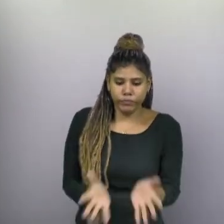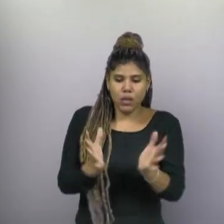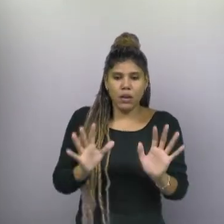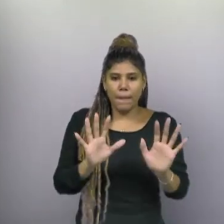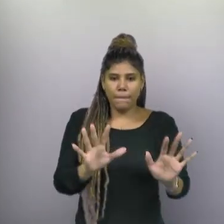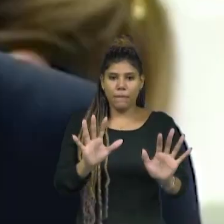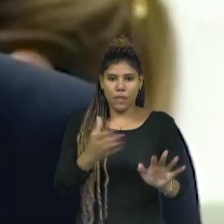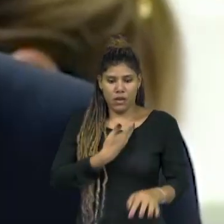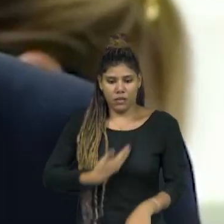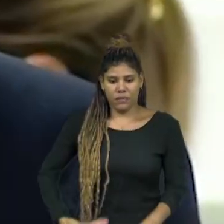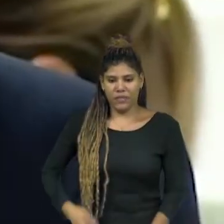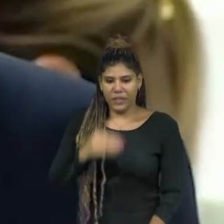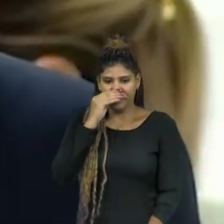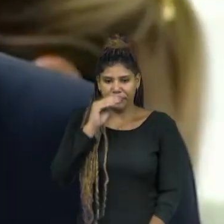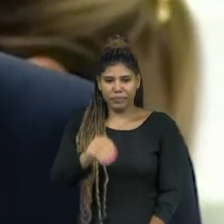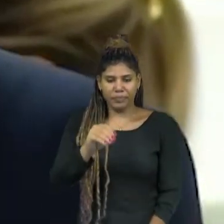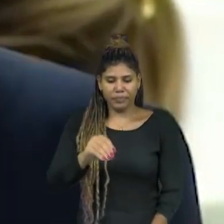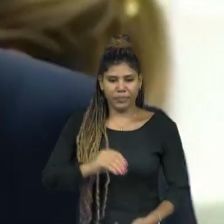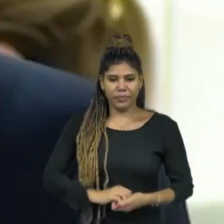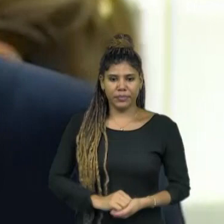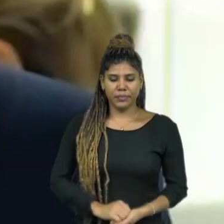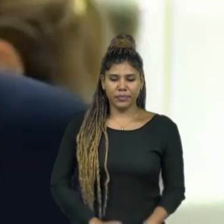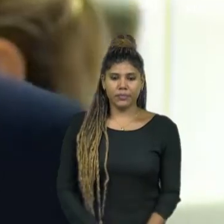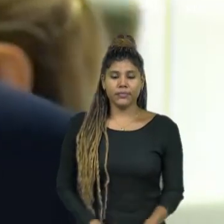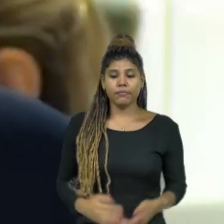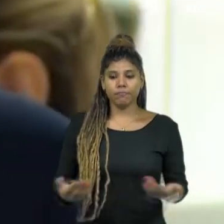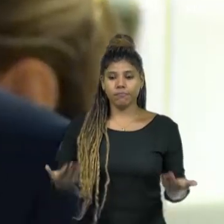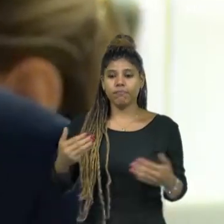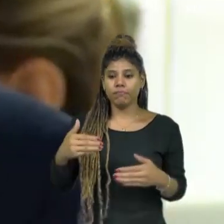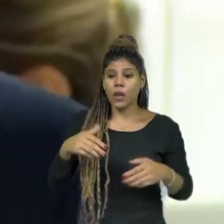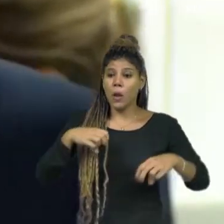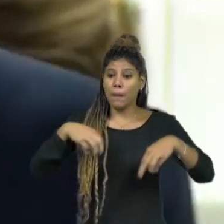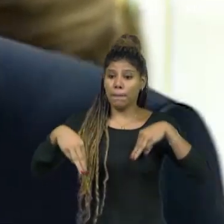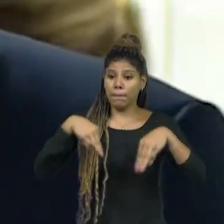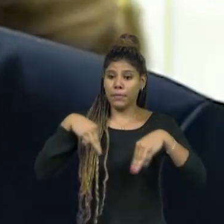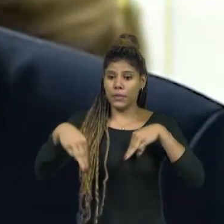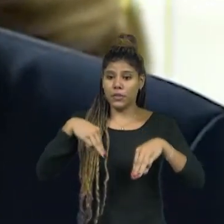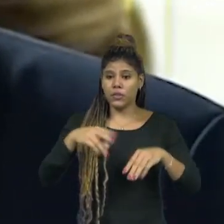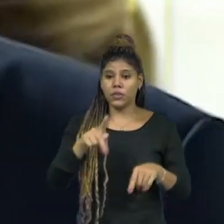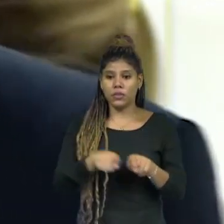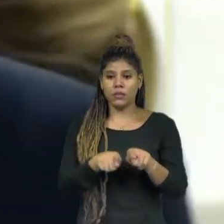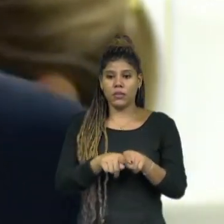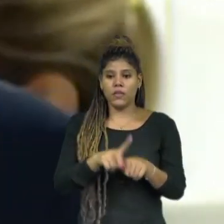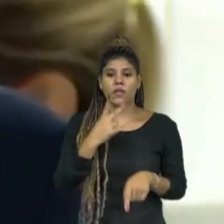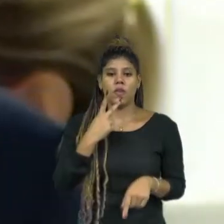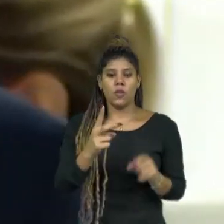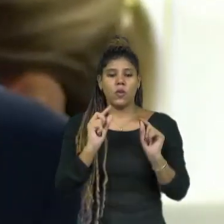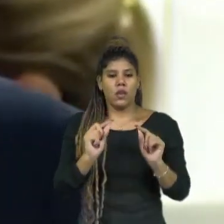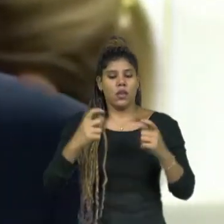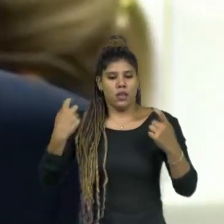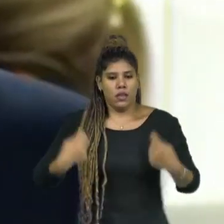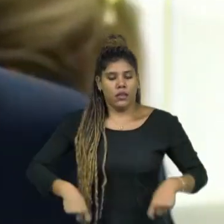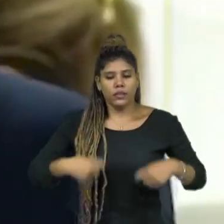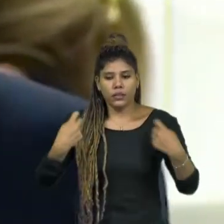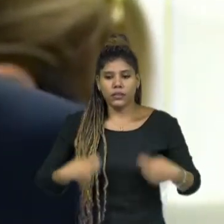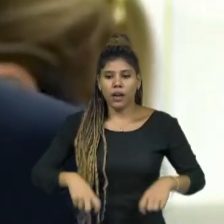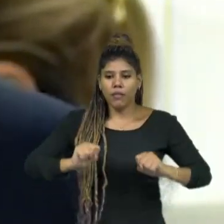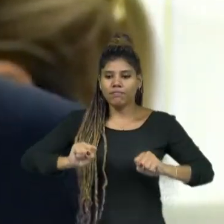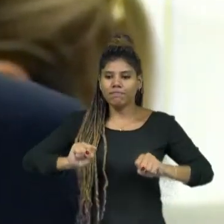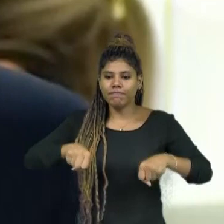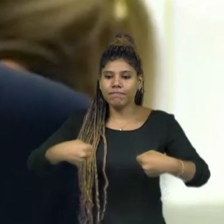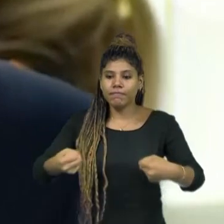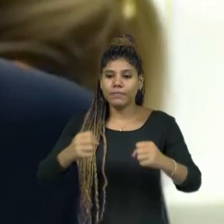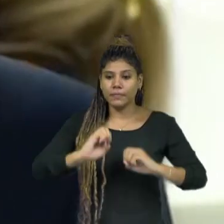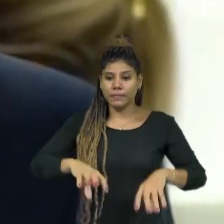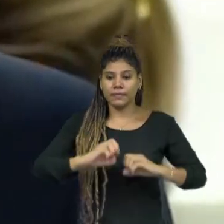foi esquecida. Em seguida, o ministro Camilo Santana reforçou a necessidade de fortalecer a educação básica,